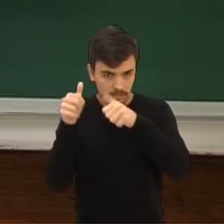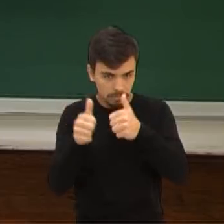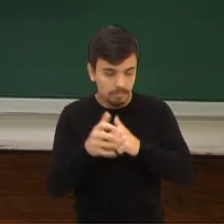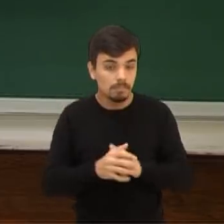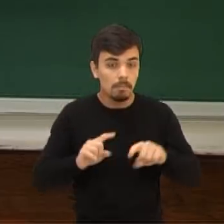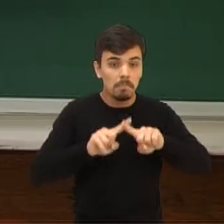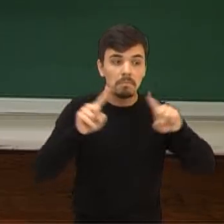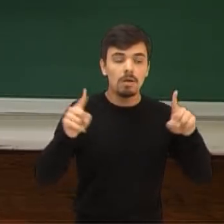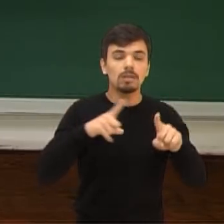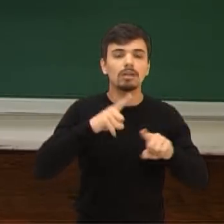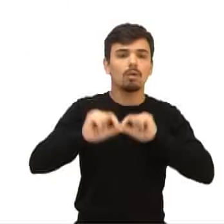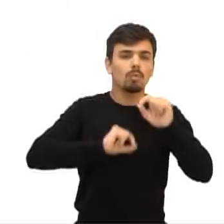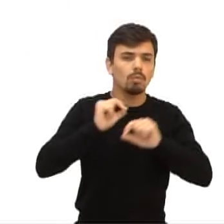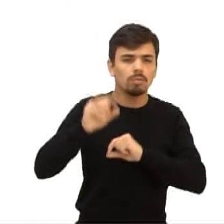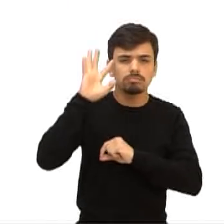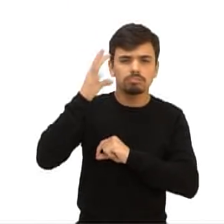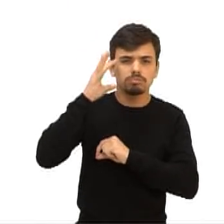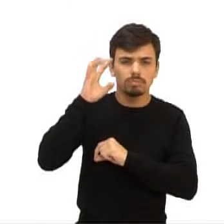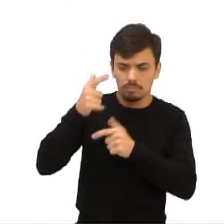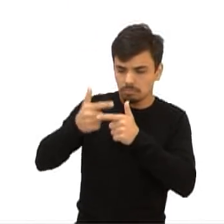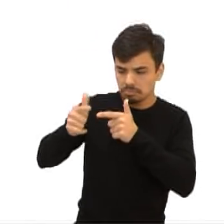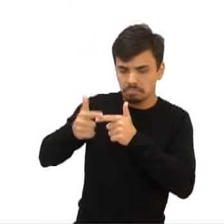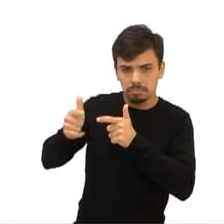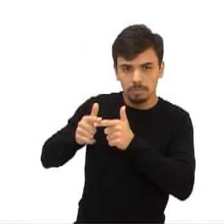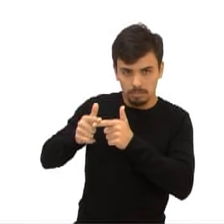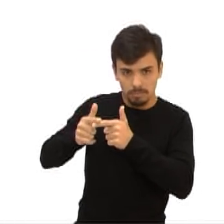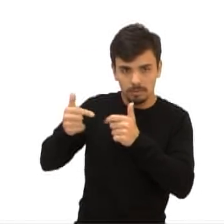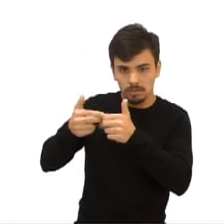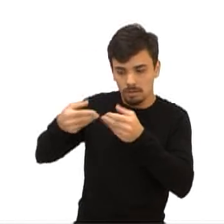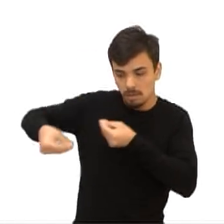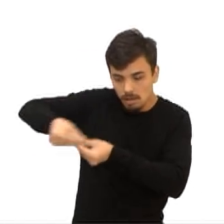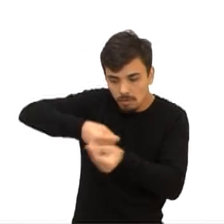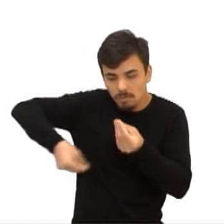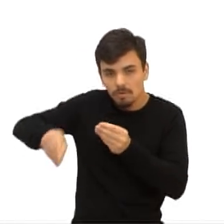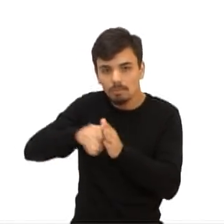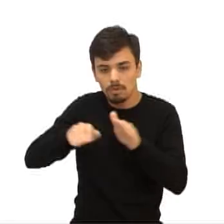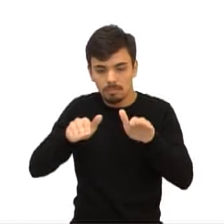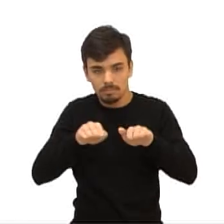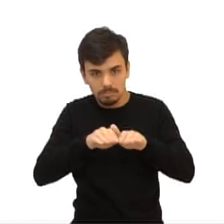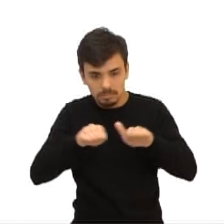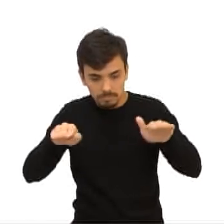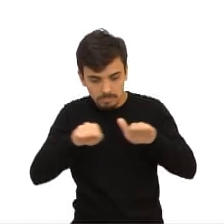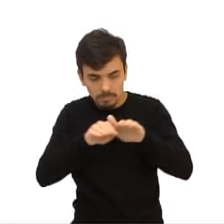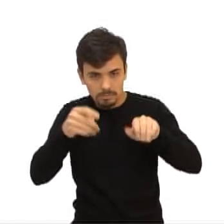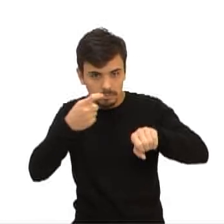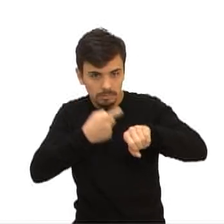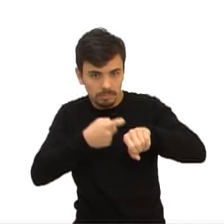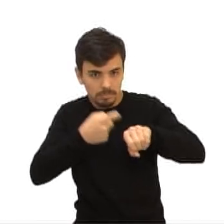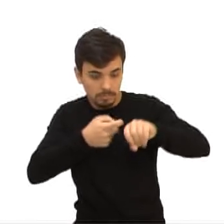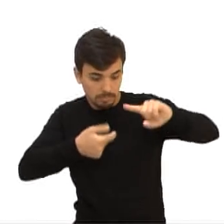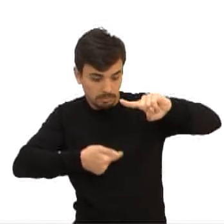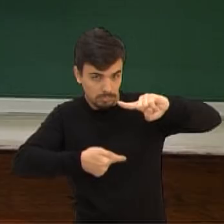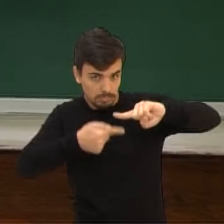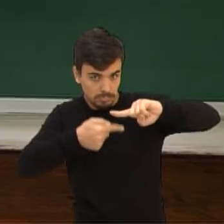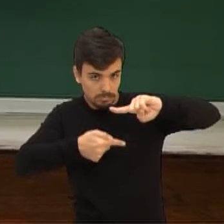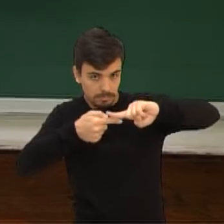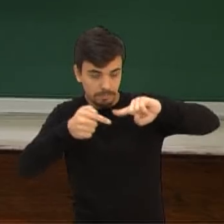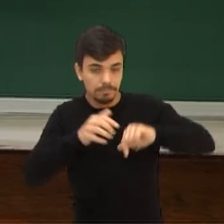mas nós vamos resolver situações, problemas envolvendo a planificação de sólidos